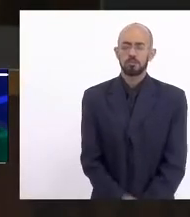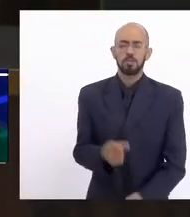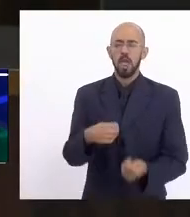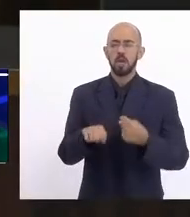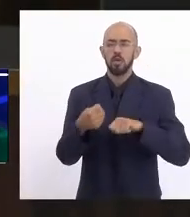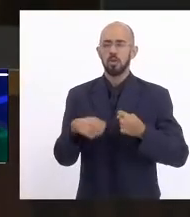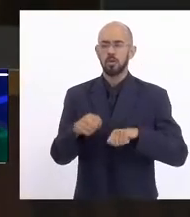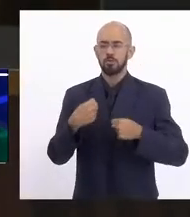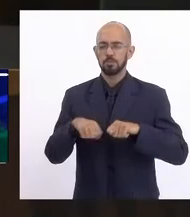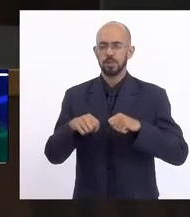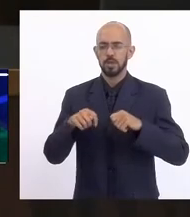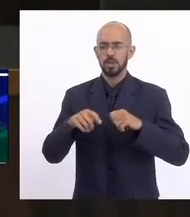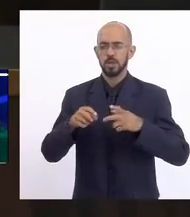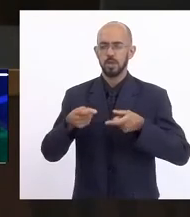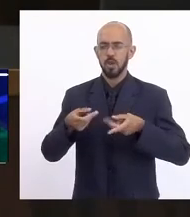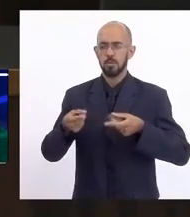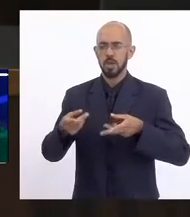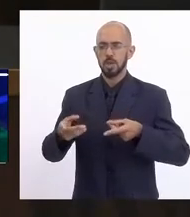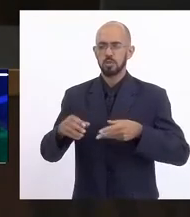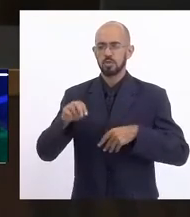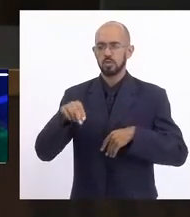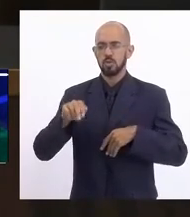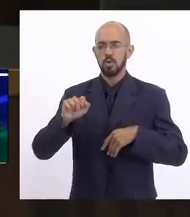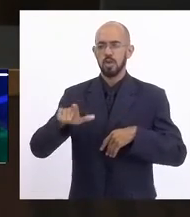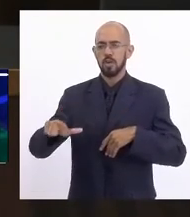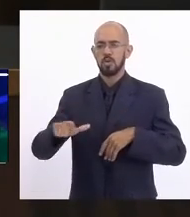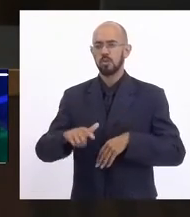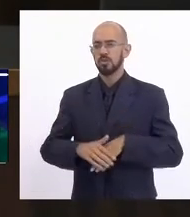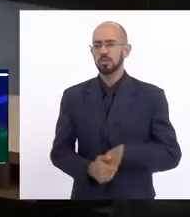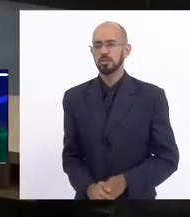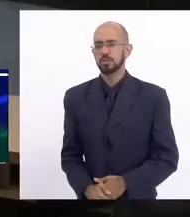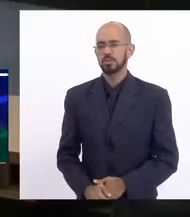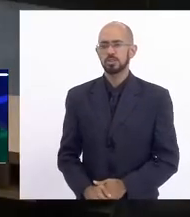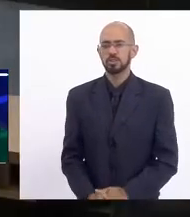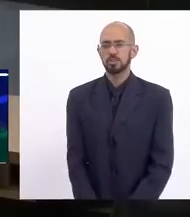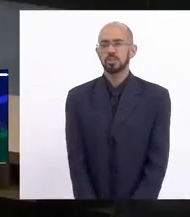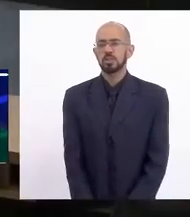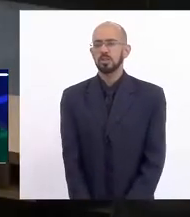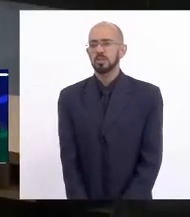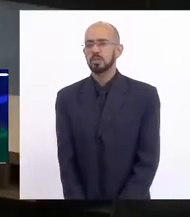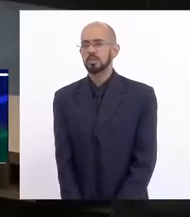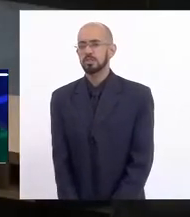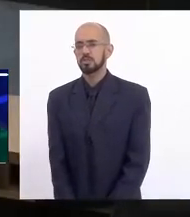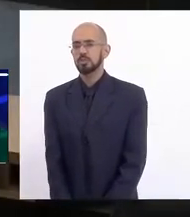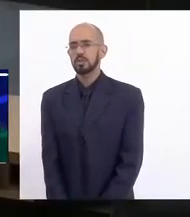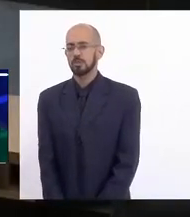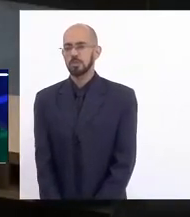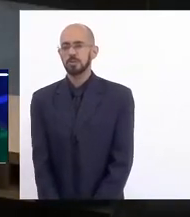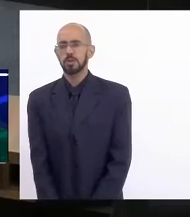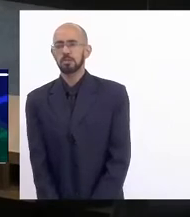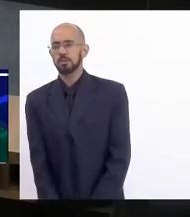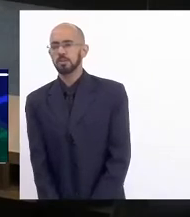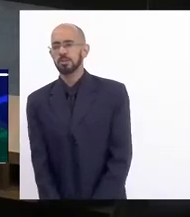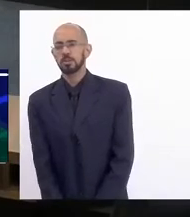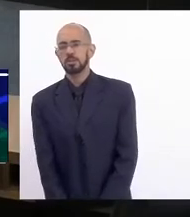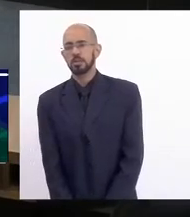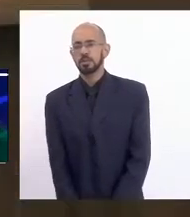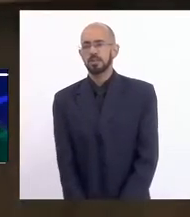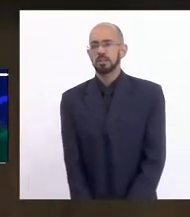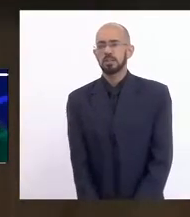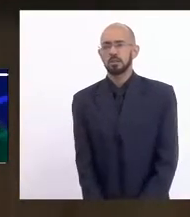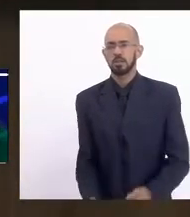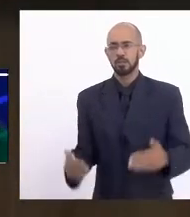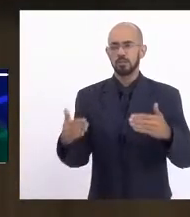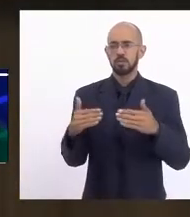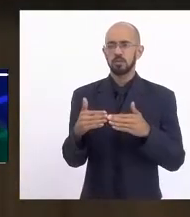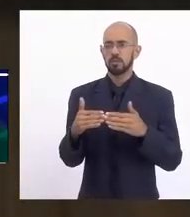Indústria e Comércio, deputado Noel de Carvalho. Deputado Noel de Carvalho.